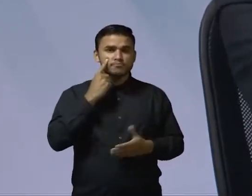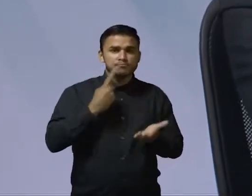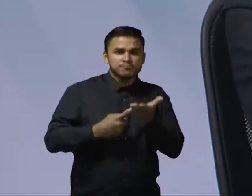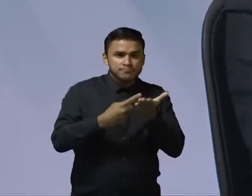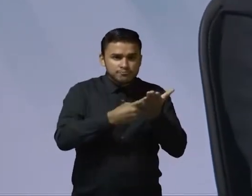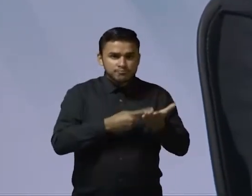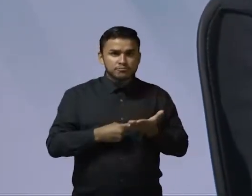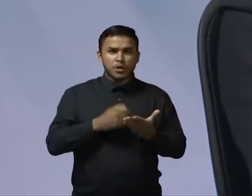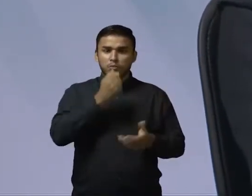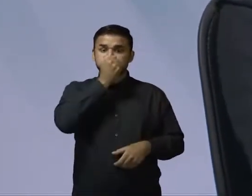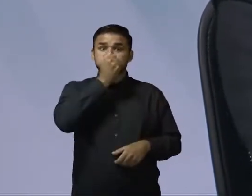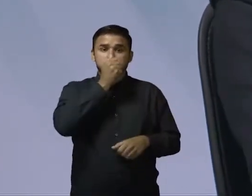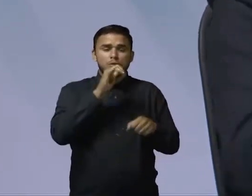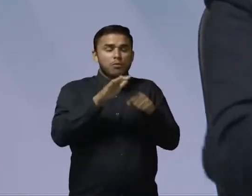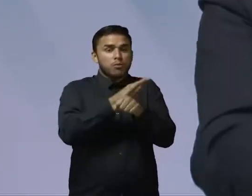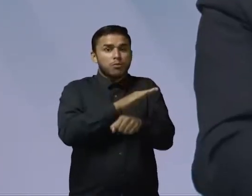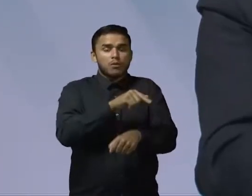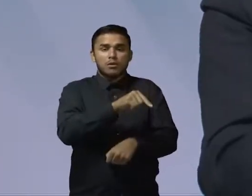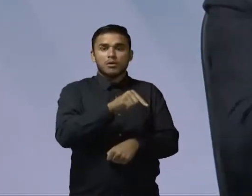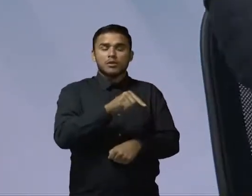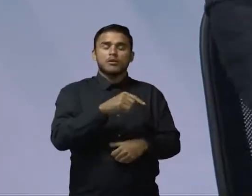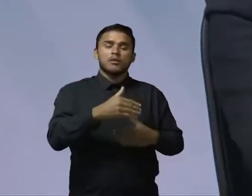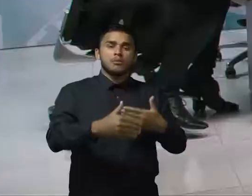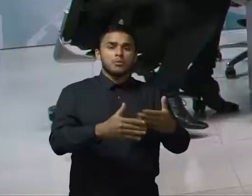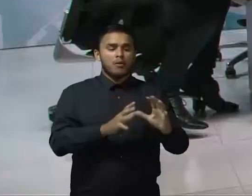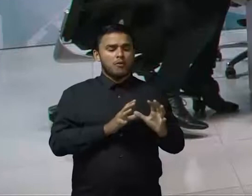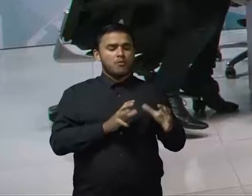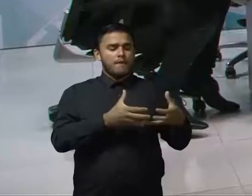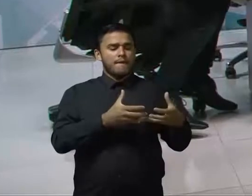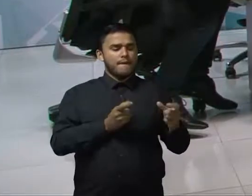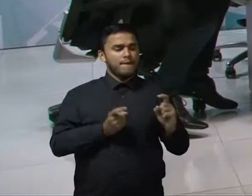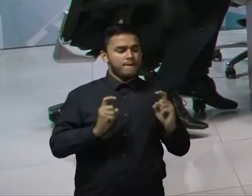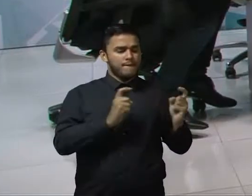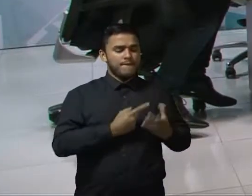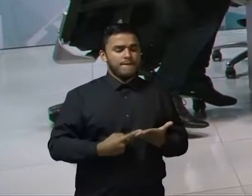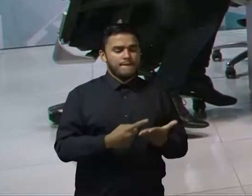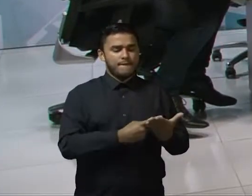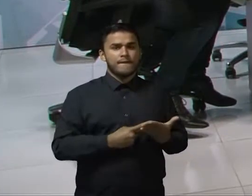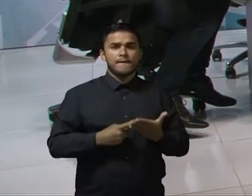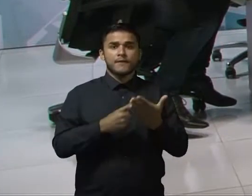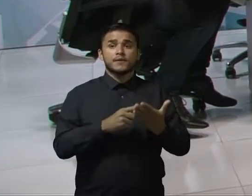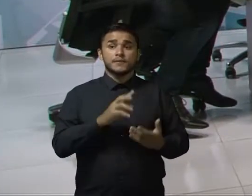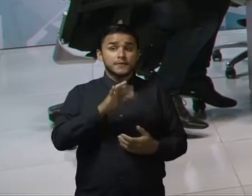tem a superlotação e o passo seguinte é a organização criminosa.